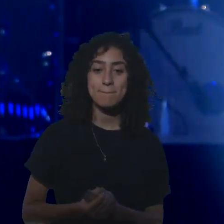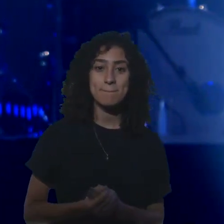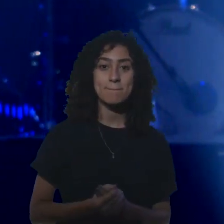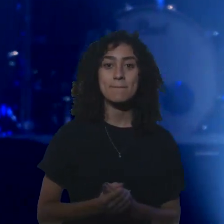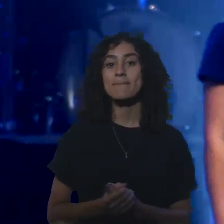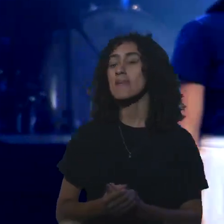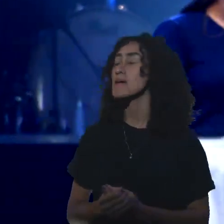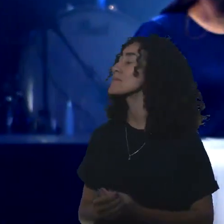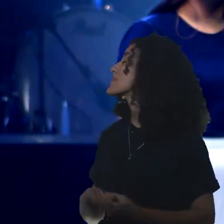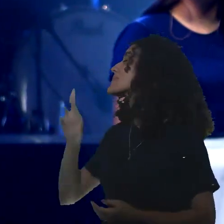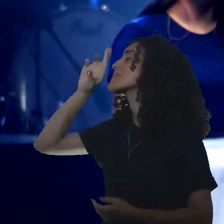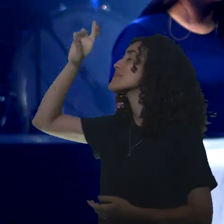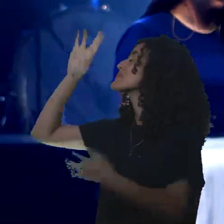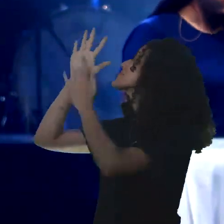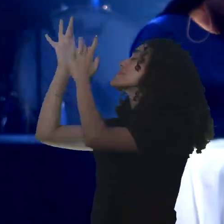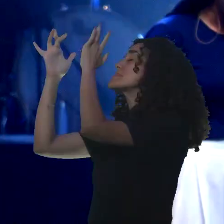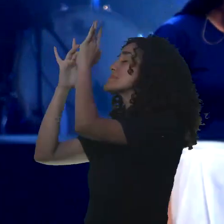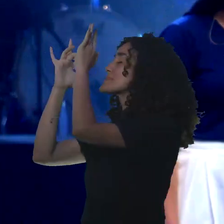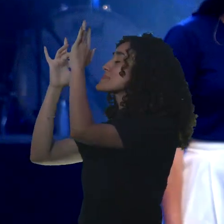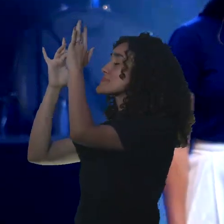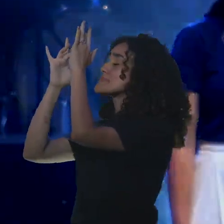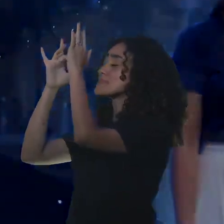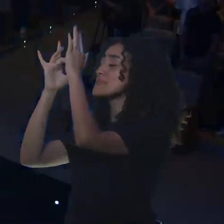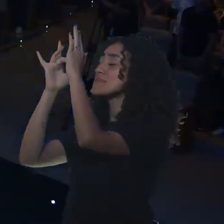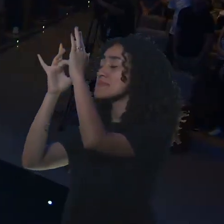Dizesse assim: Senhor Jesus,